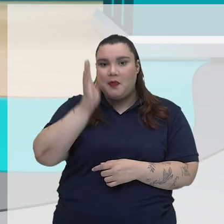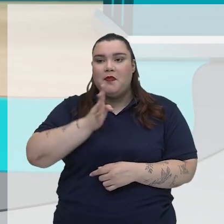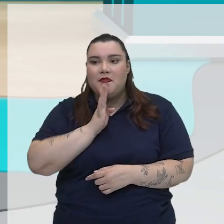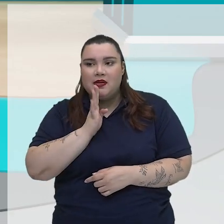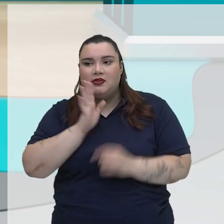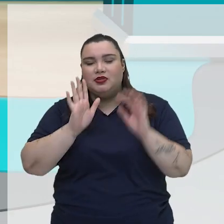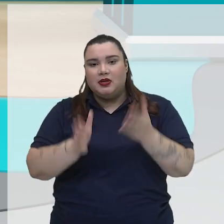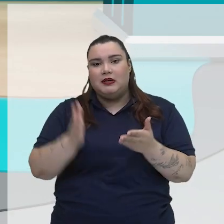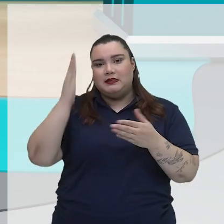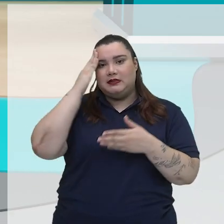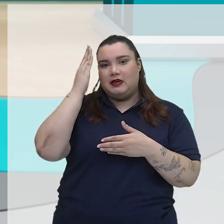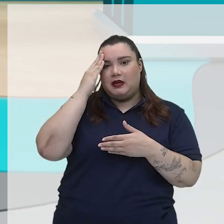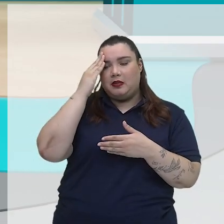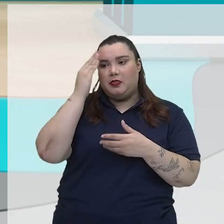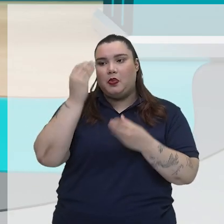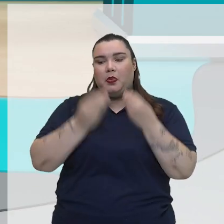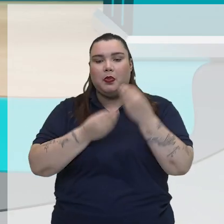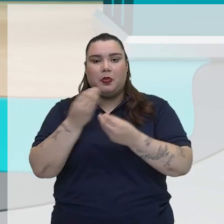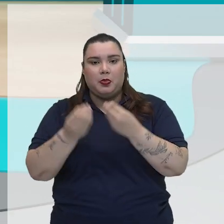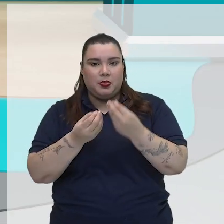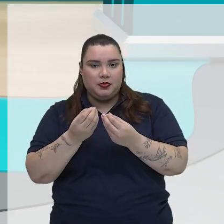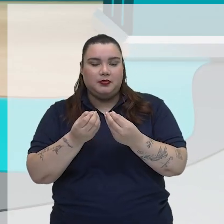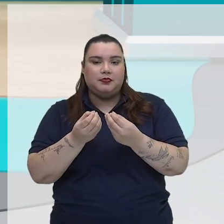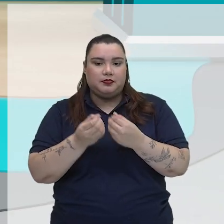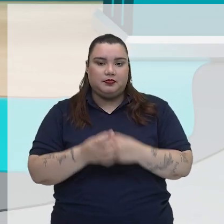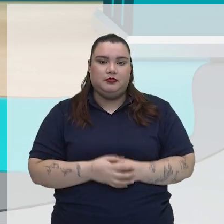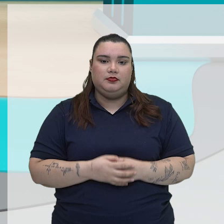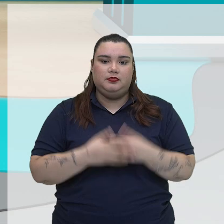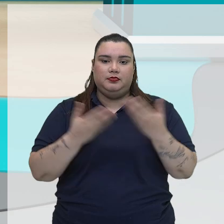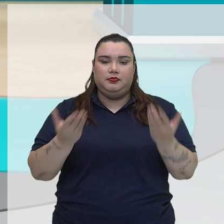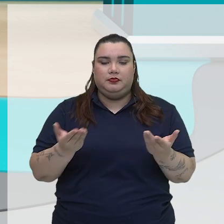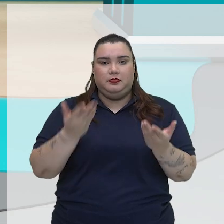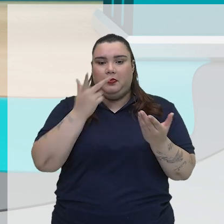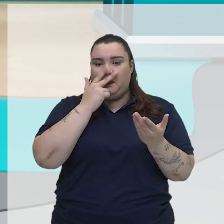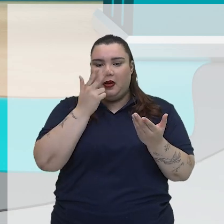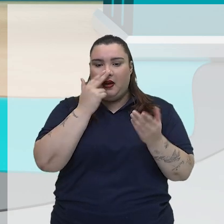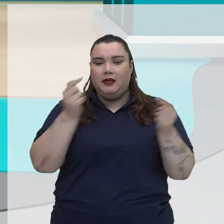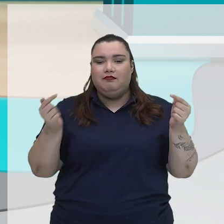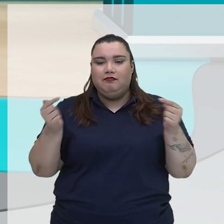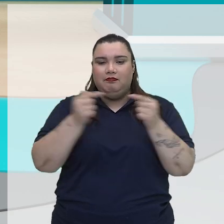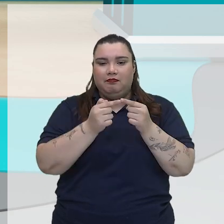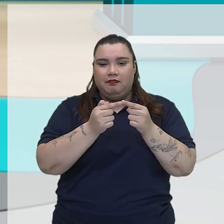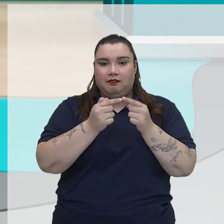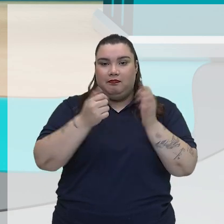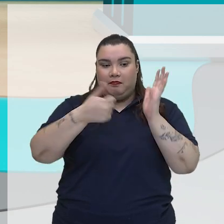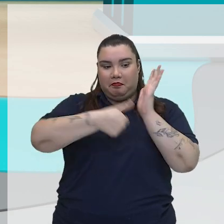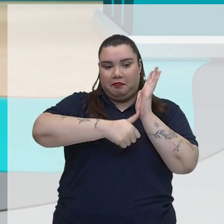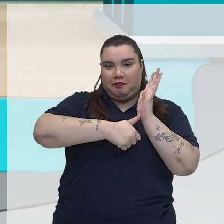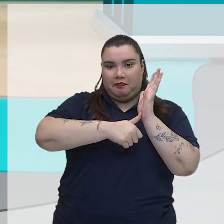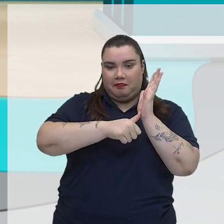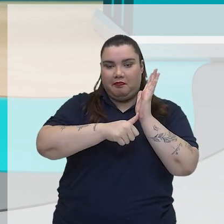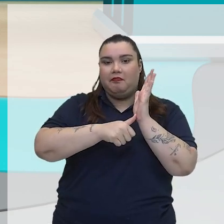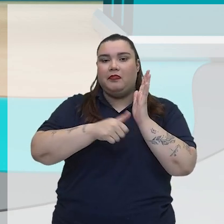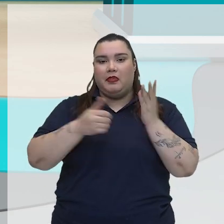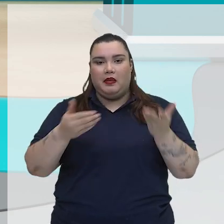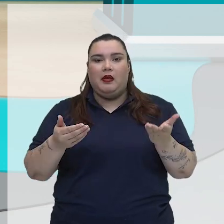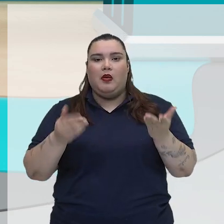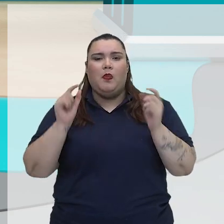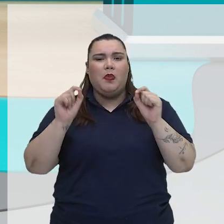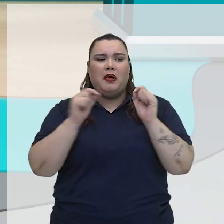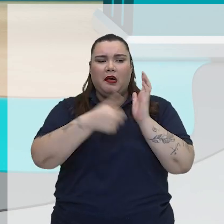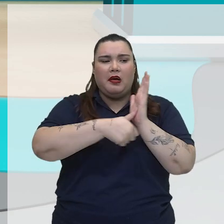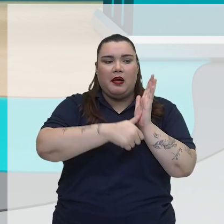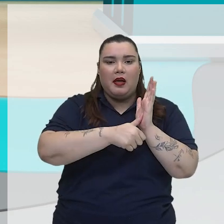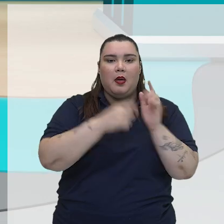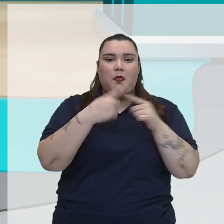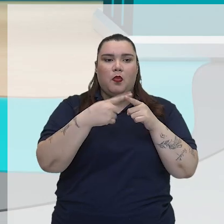você identificasse quem era. Então, é quase como uma impressão digital. Através do timbre da voz, a gente